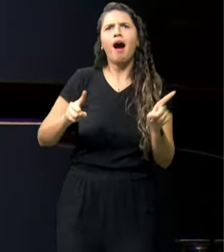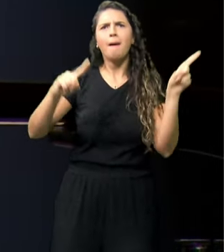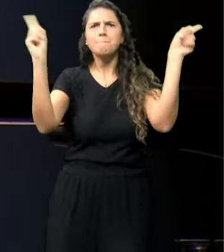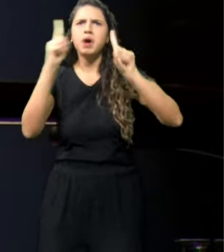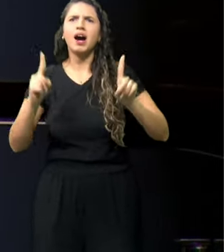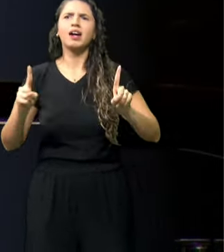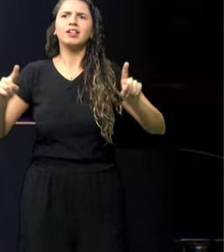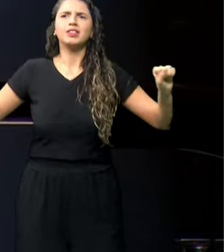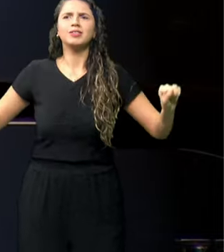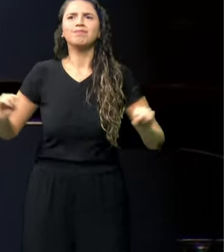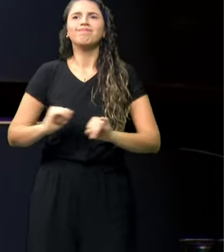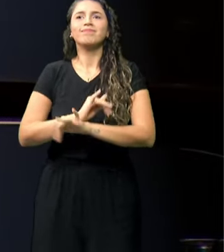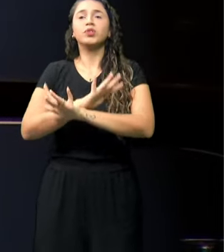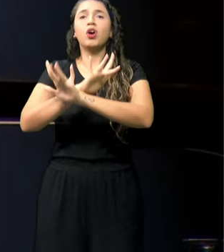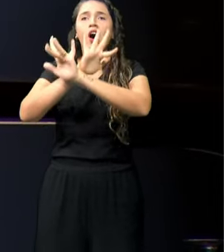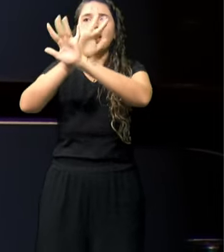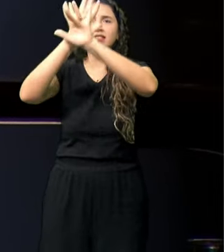Senhor.